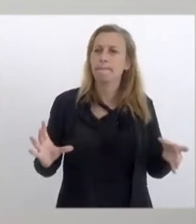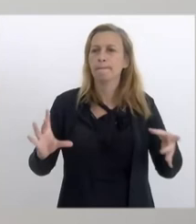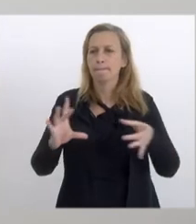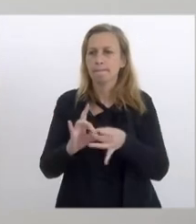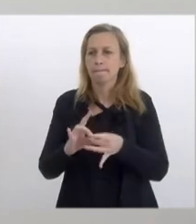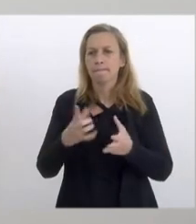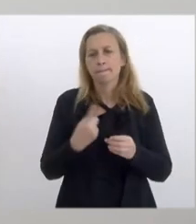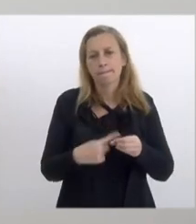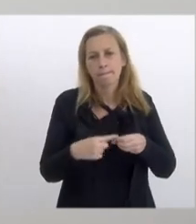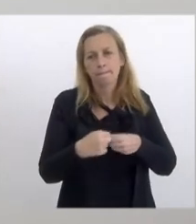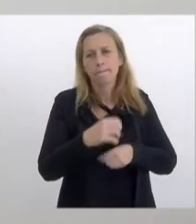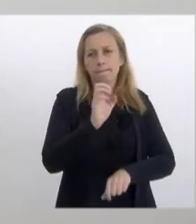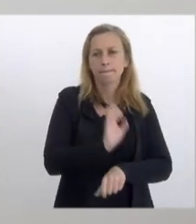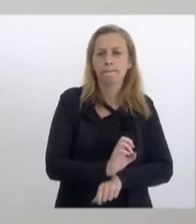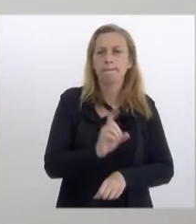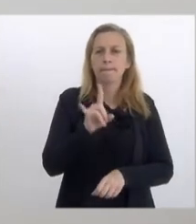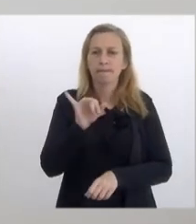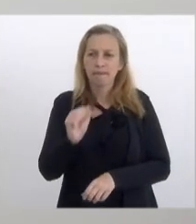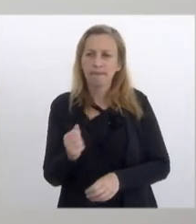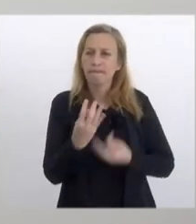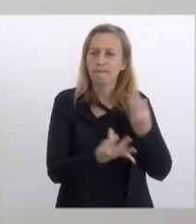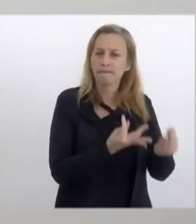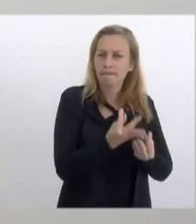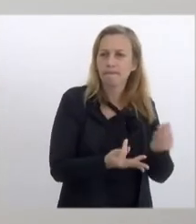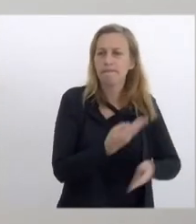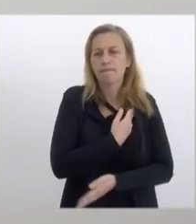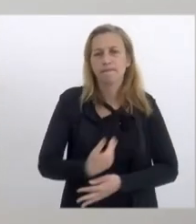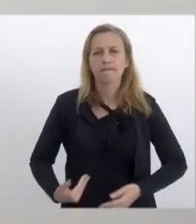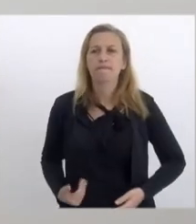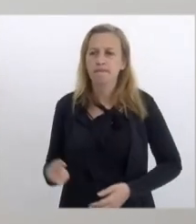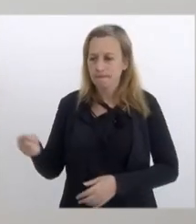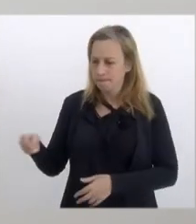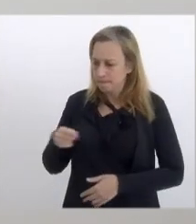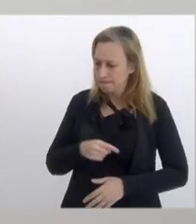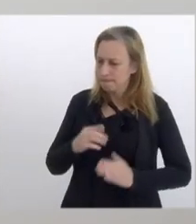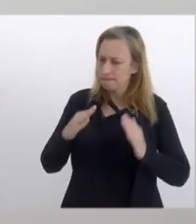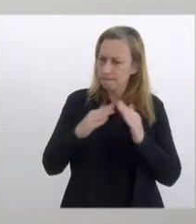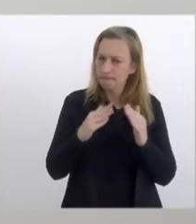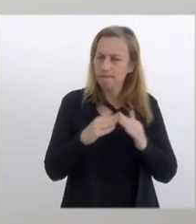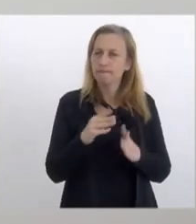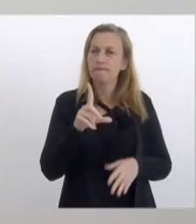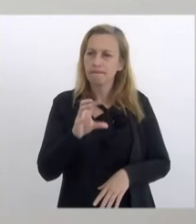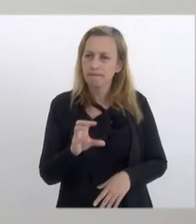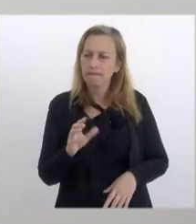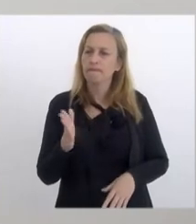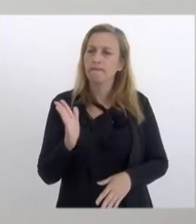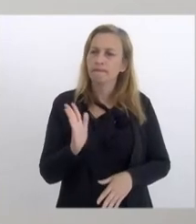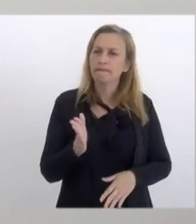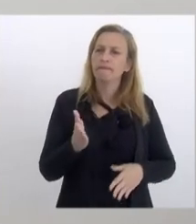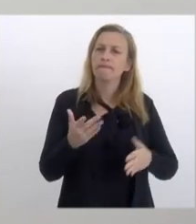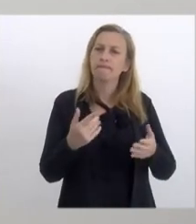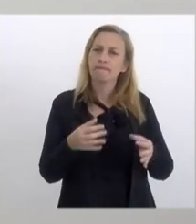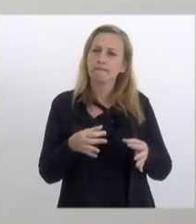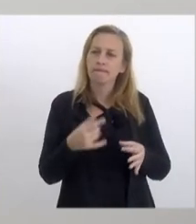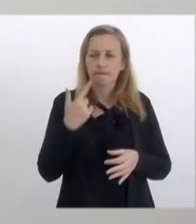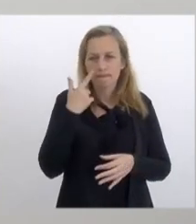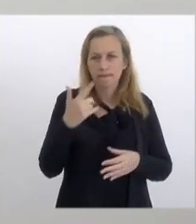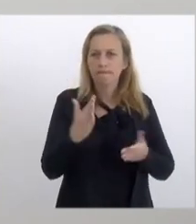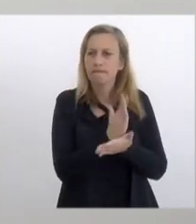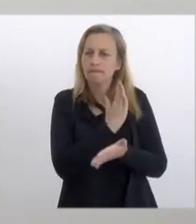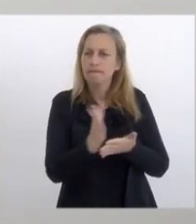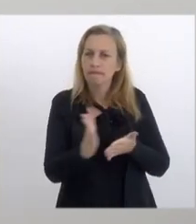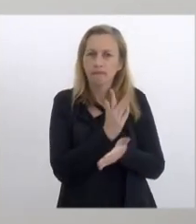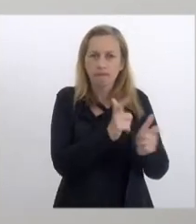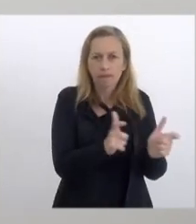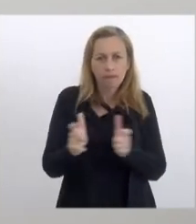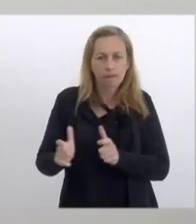com o estado, com as clínicas terapêuticas. Inclusive, o governador esteve aqui na casa recentemente fazendo abordagem em alguns